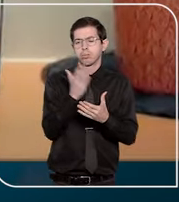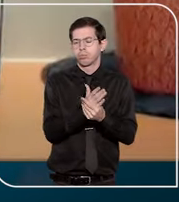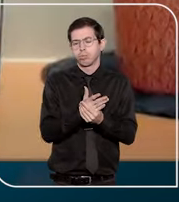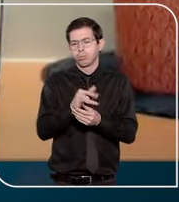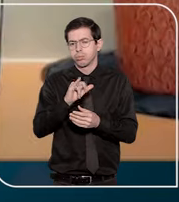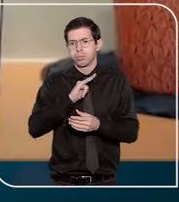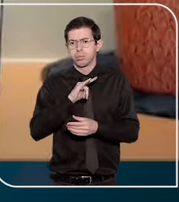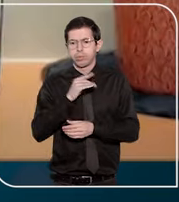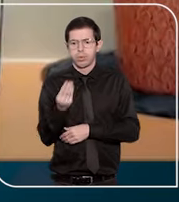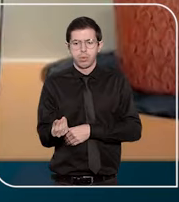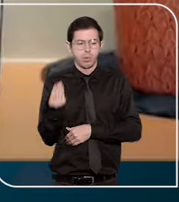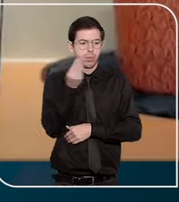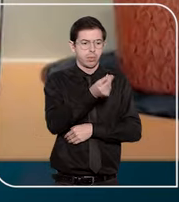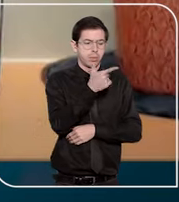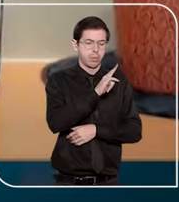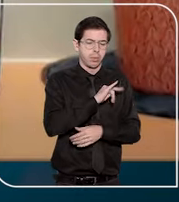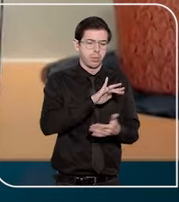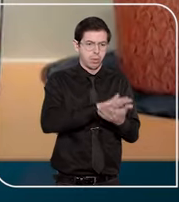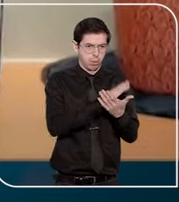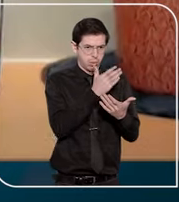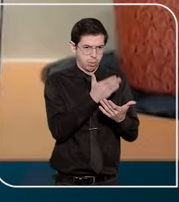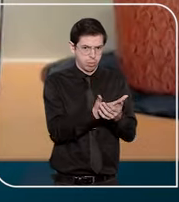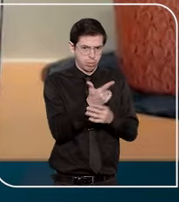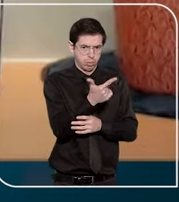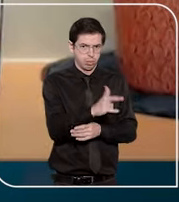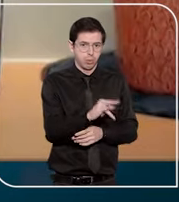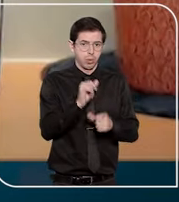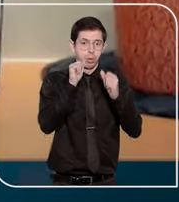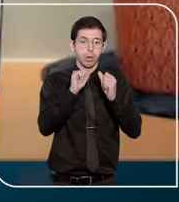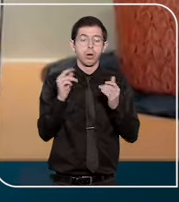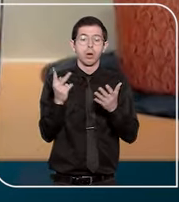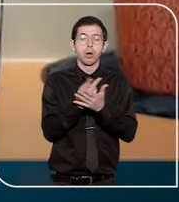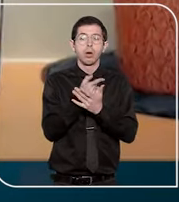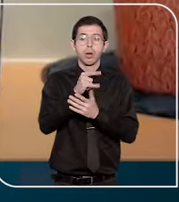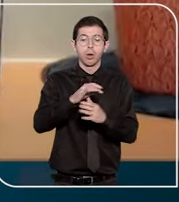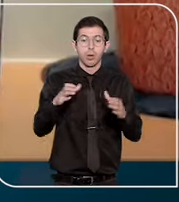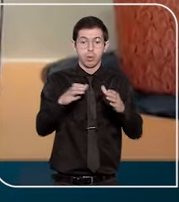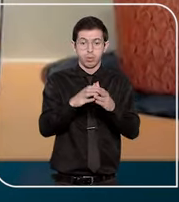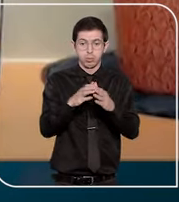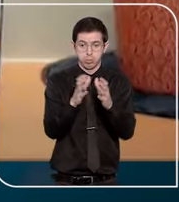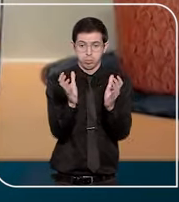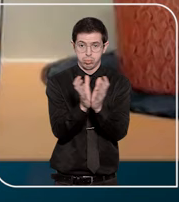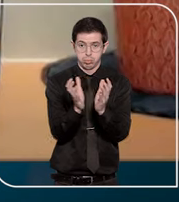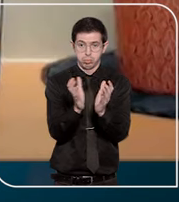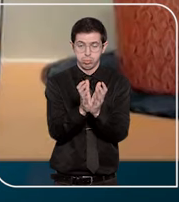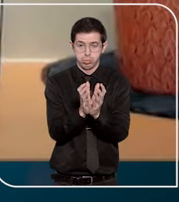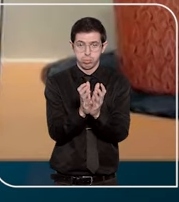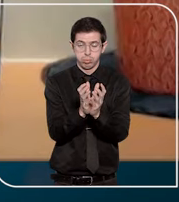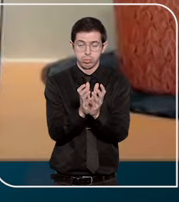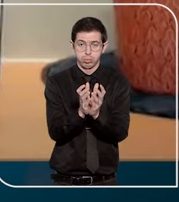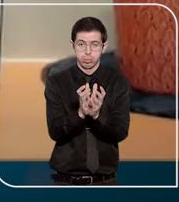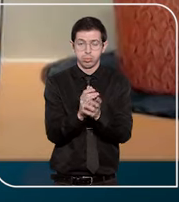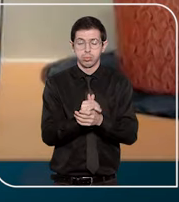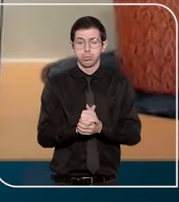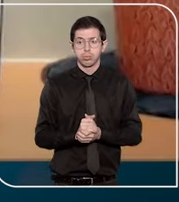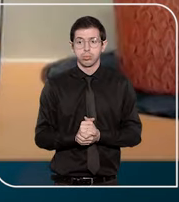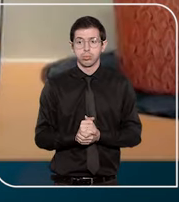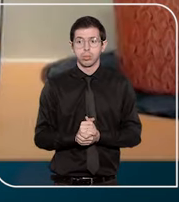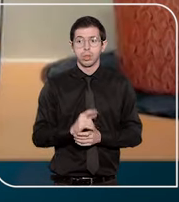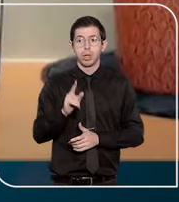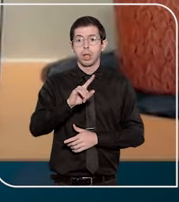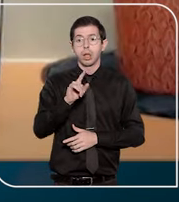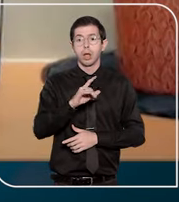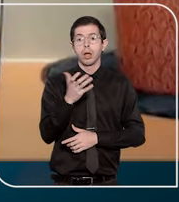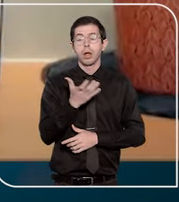para exercício de retratação, pode acontecer do órgão colegiado não querer